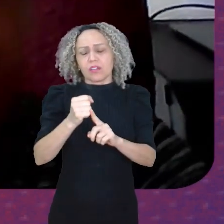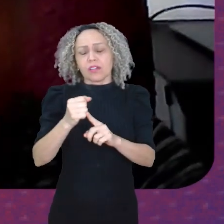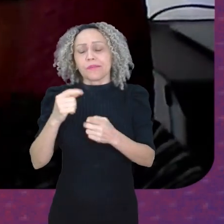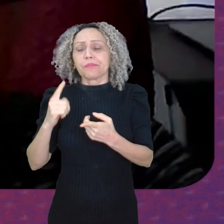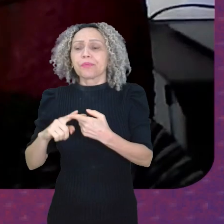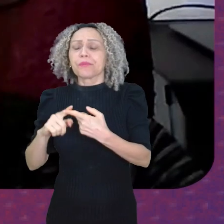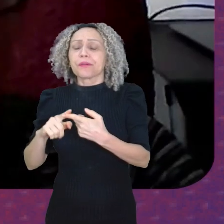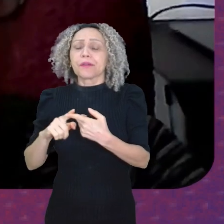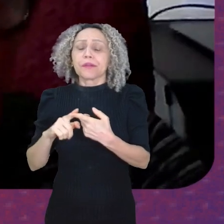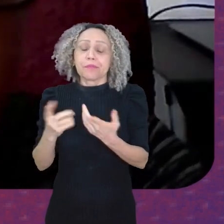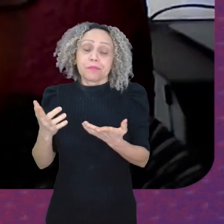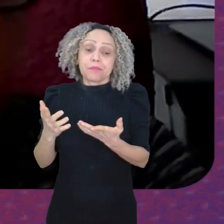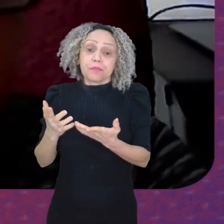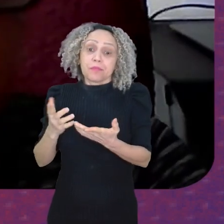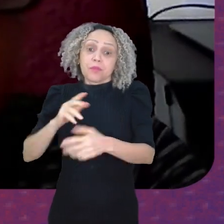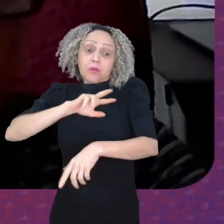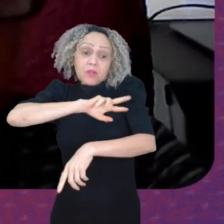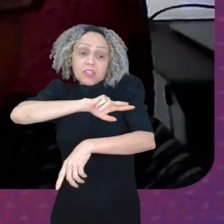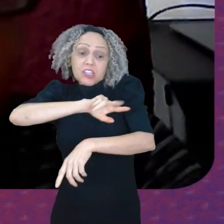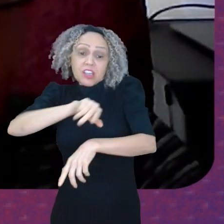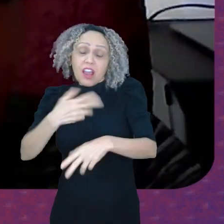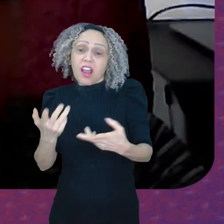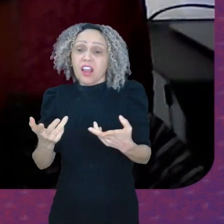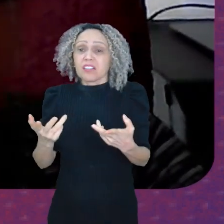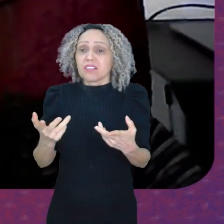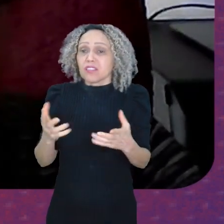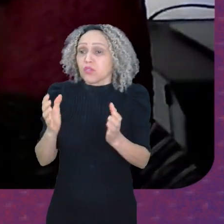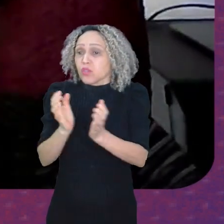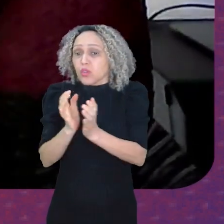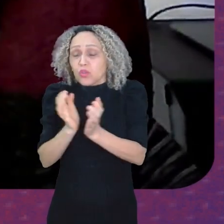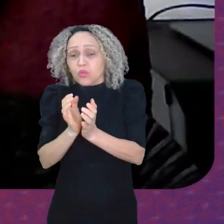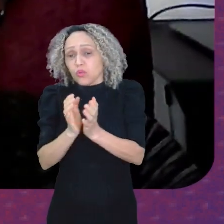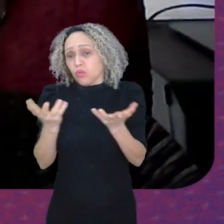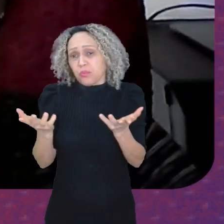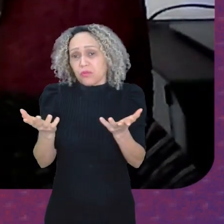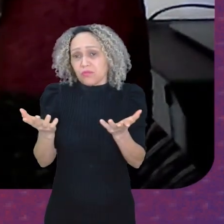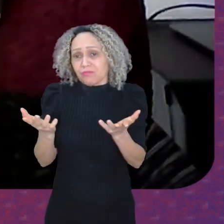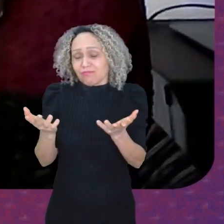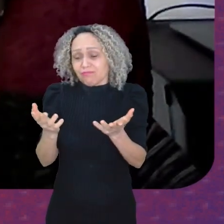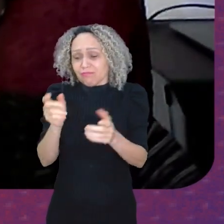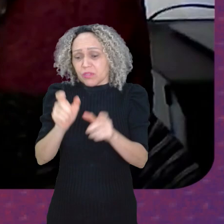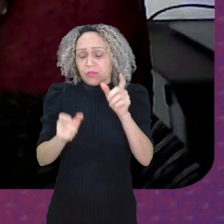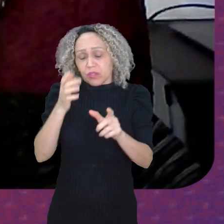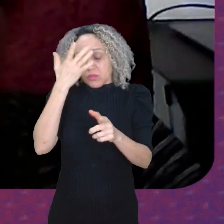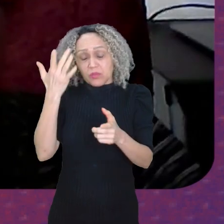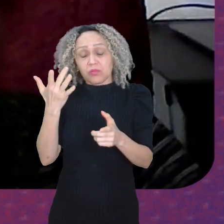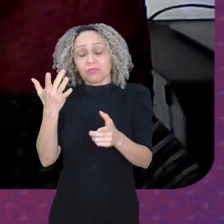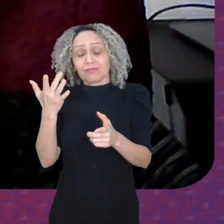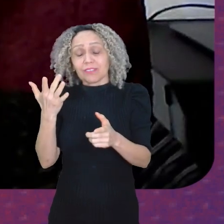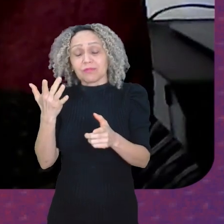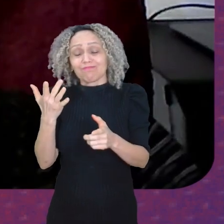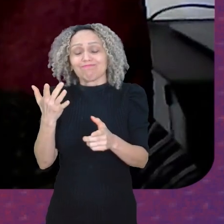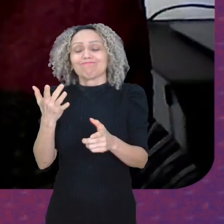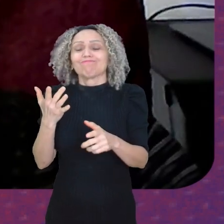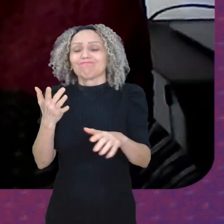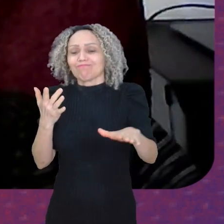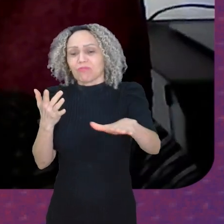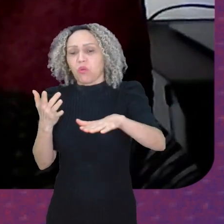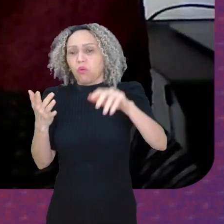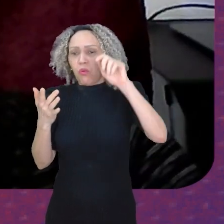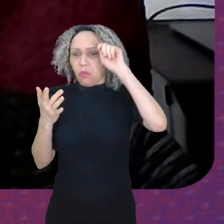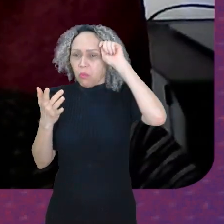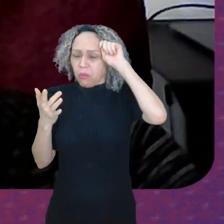exclusão racial e étnica, uma vez que estamos falando da população negra. Mas cabe falar de